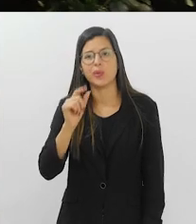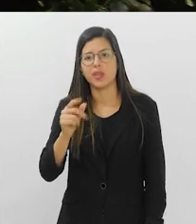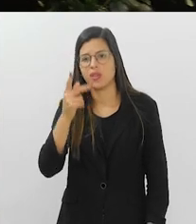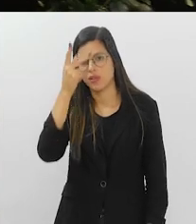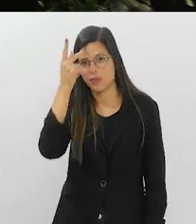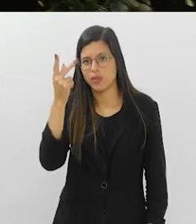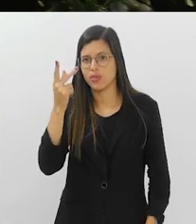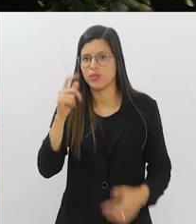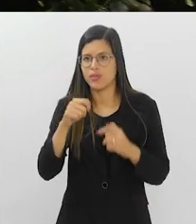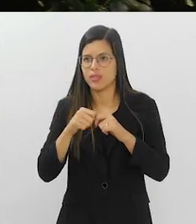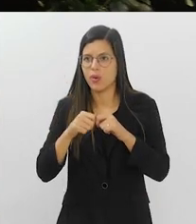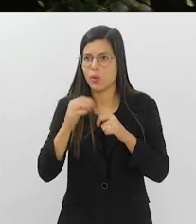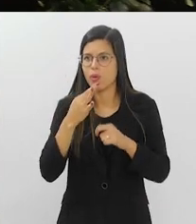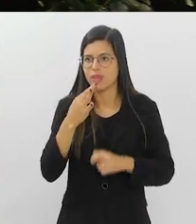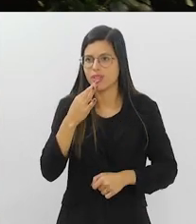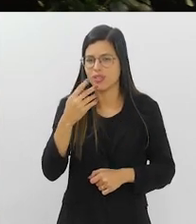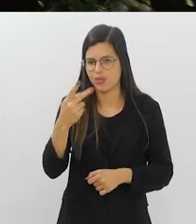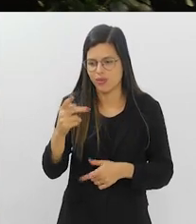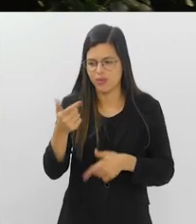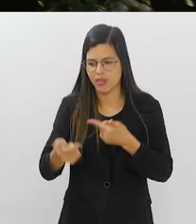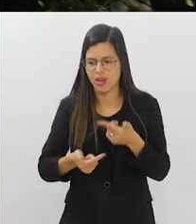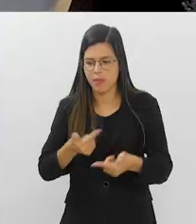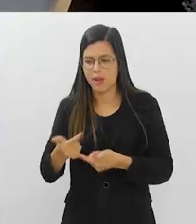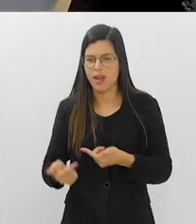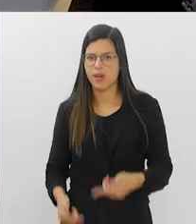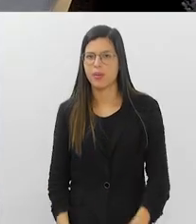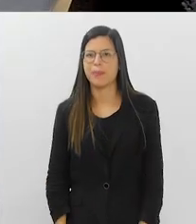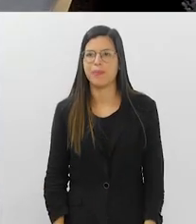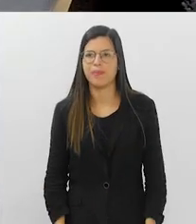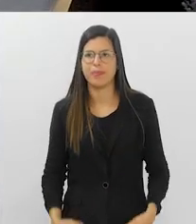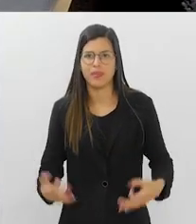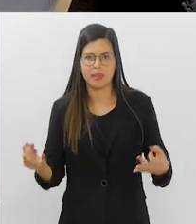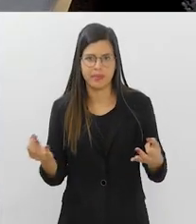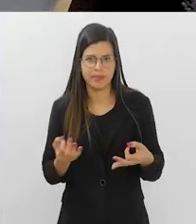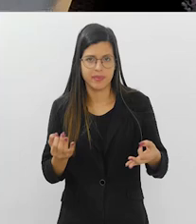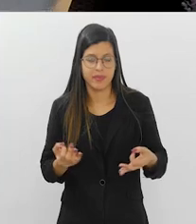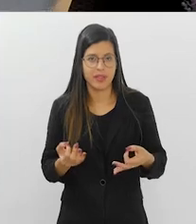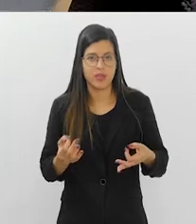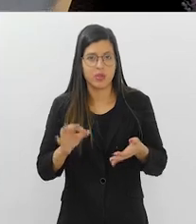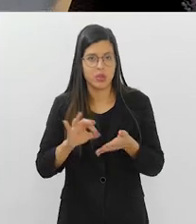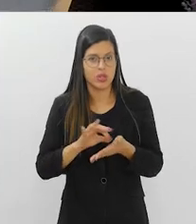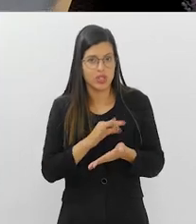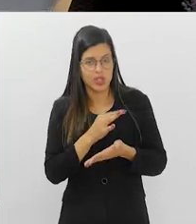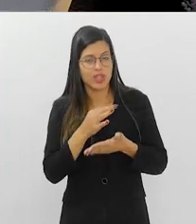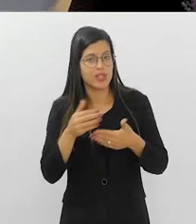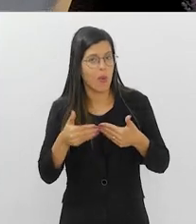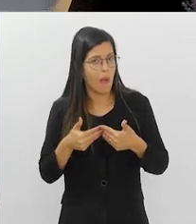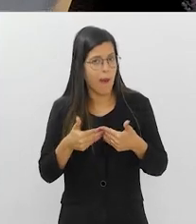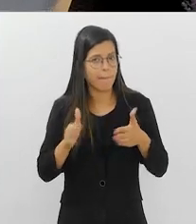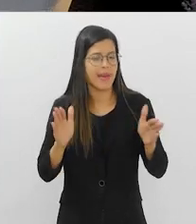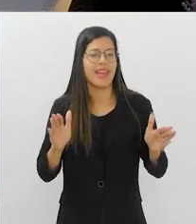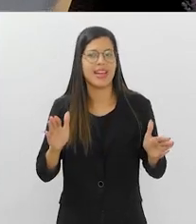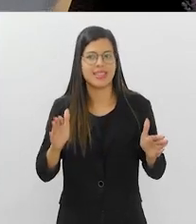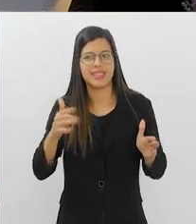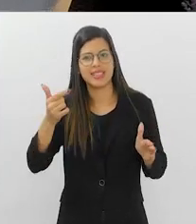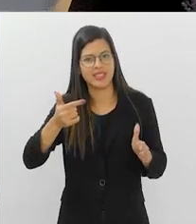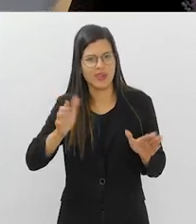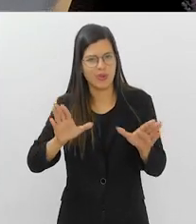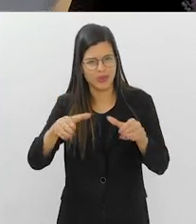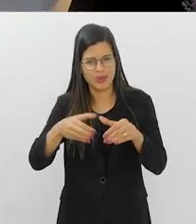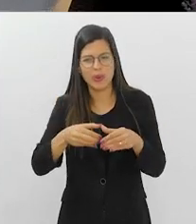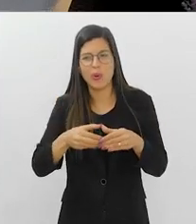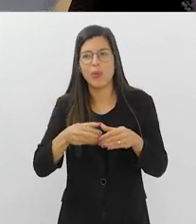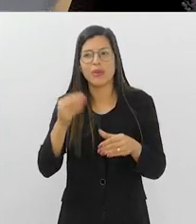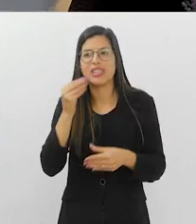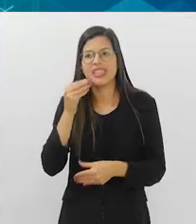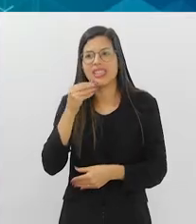as pessoas podem fazer para conhecer um pouco mais desse seu trabalho? Perfeito. Temos inscrições abertas para esse segundo